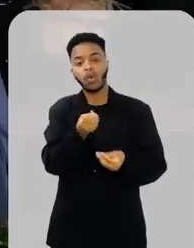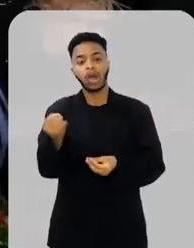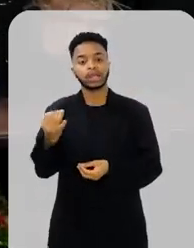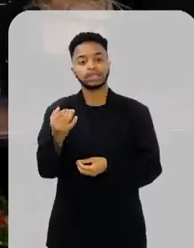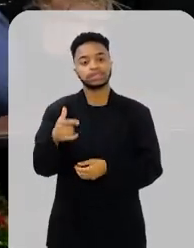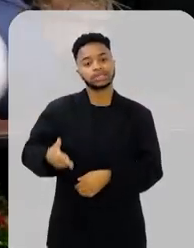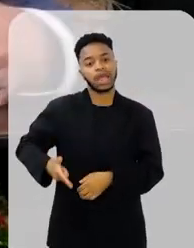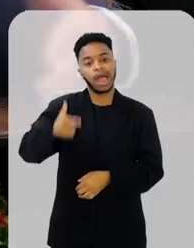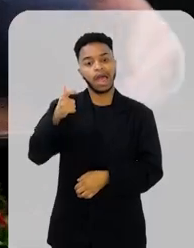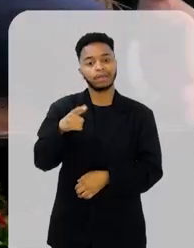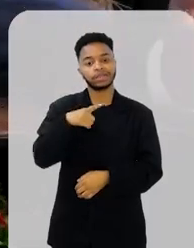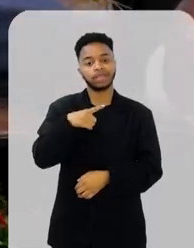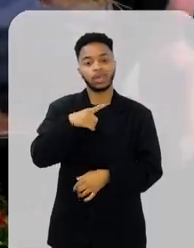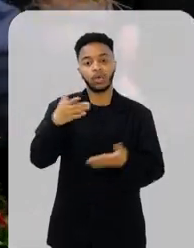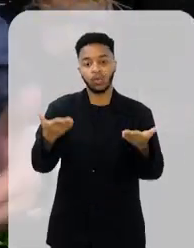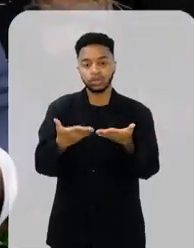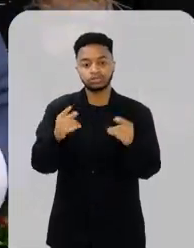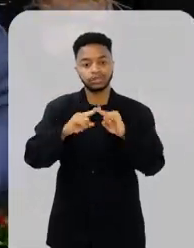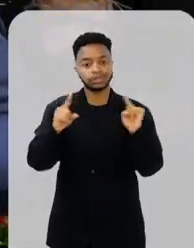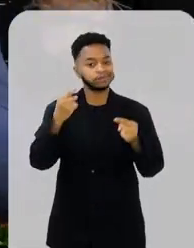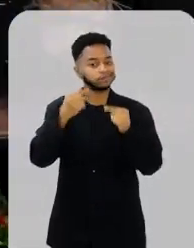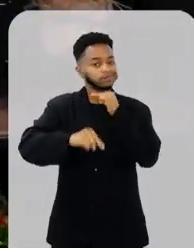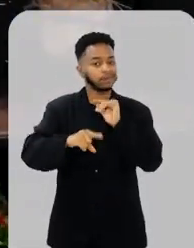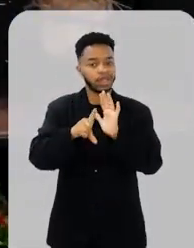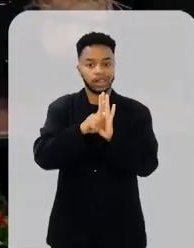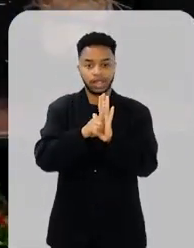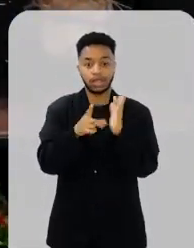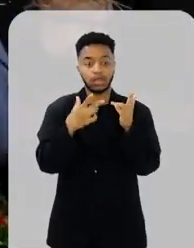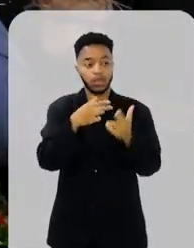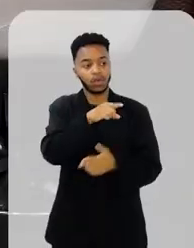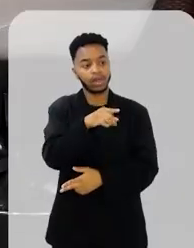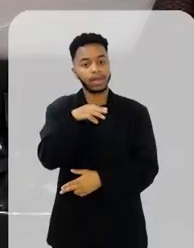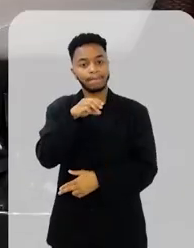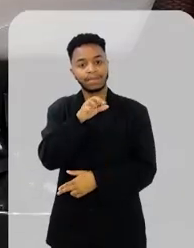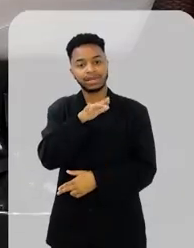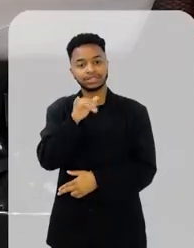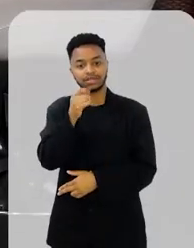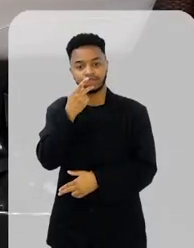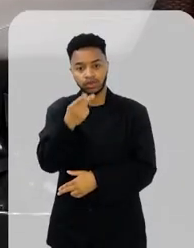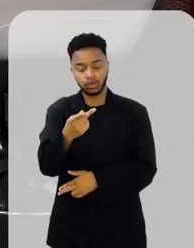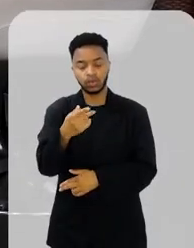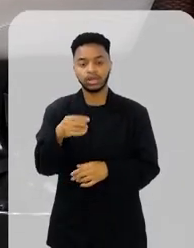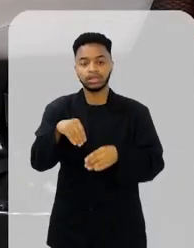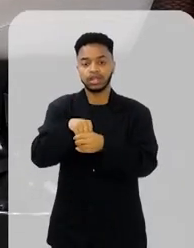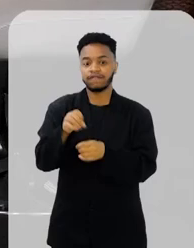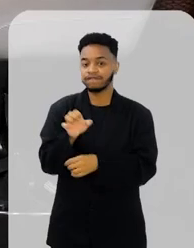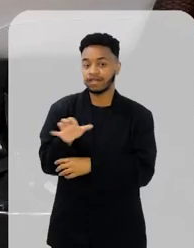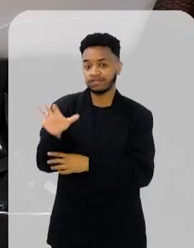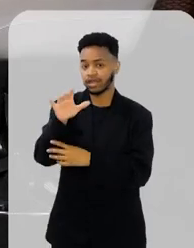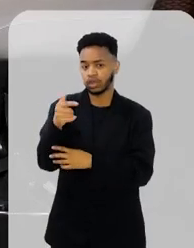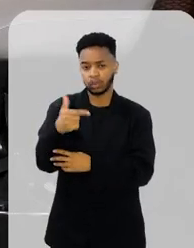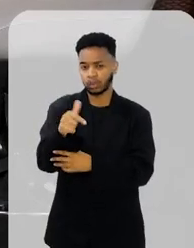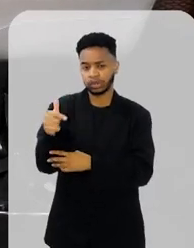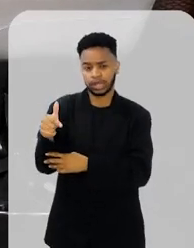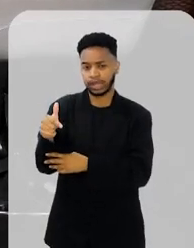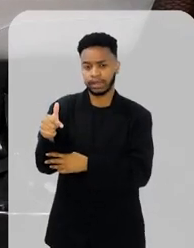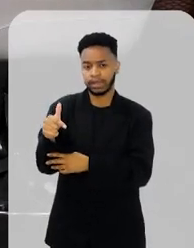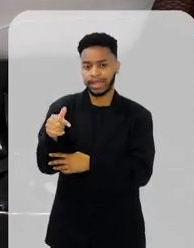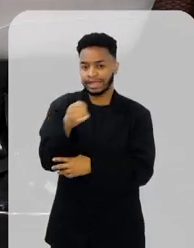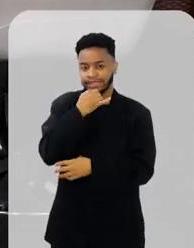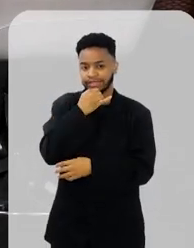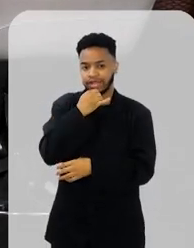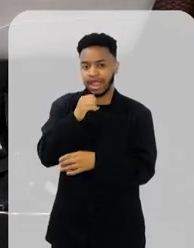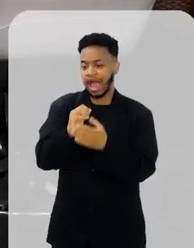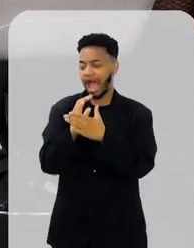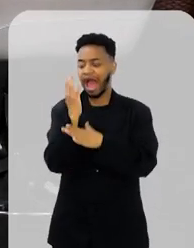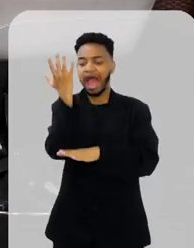que circula de forma ilegal, como bem pontuado pela Márcia, nas comunidades, nas favelas, não há